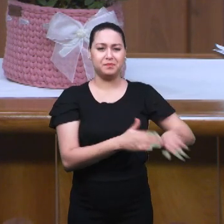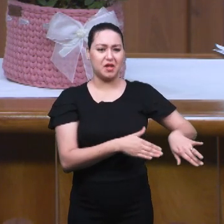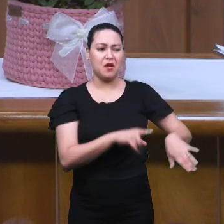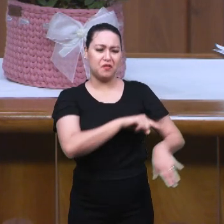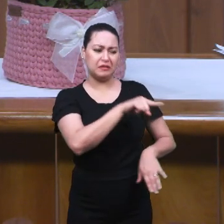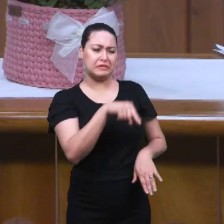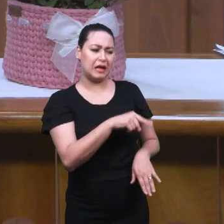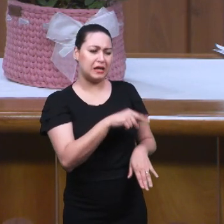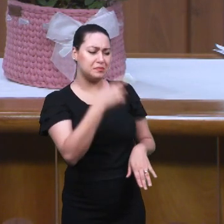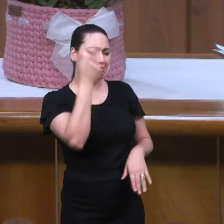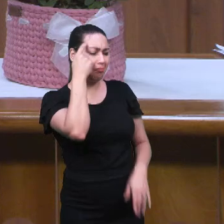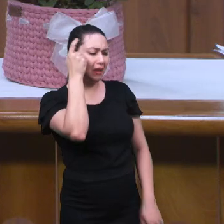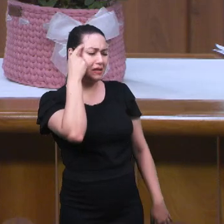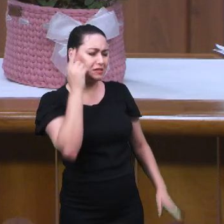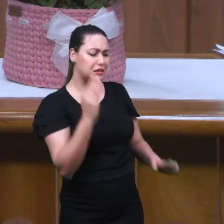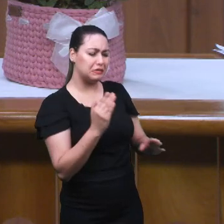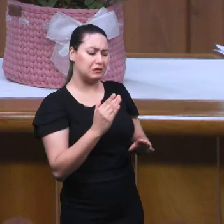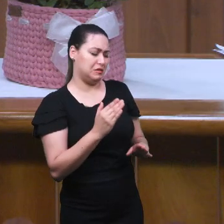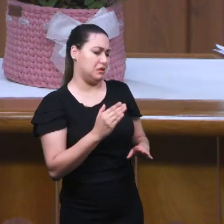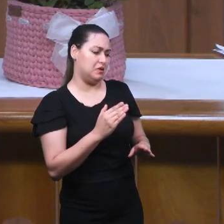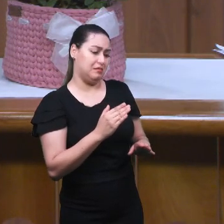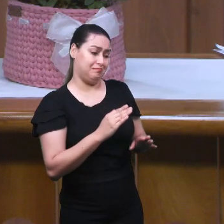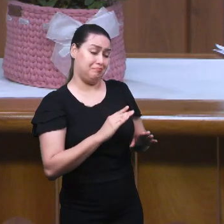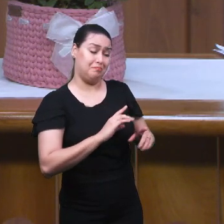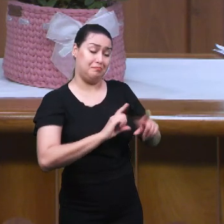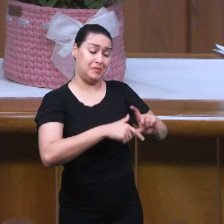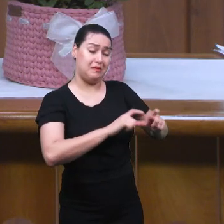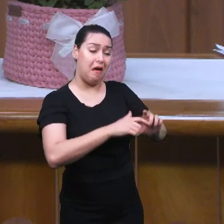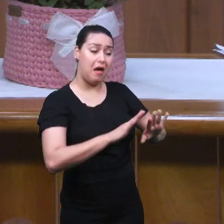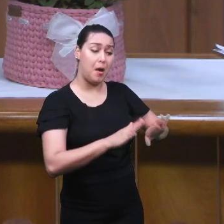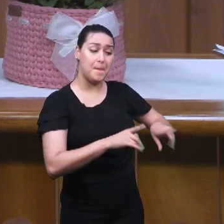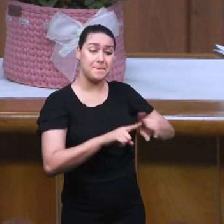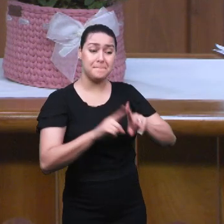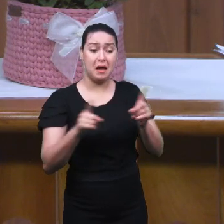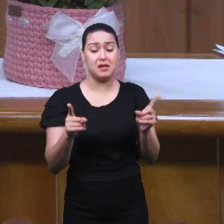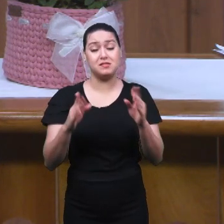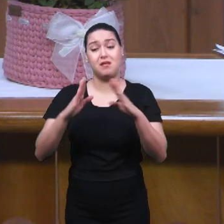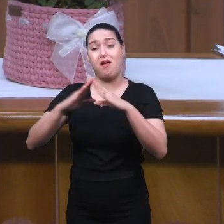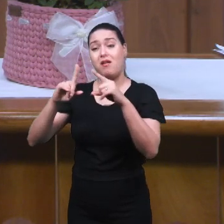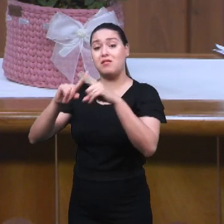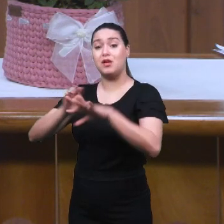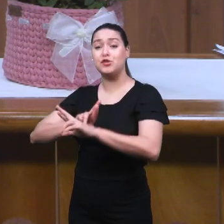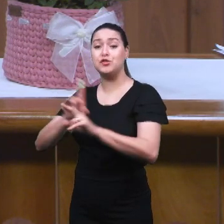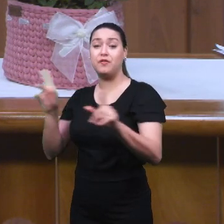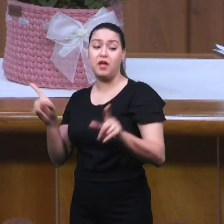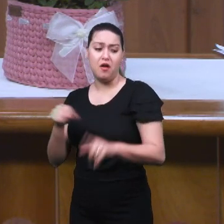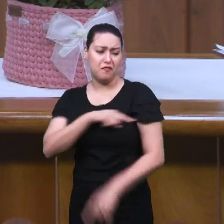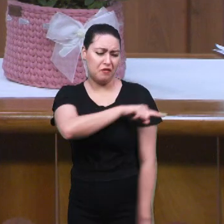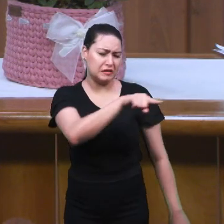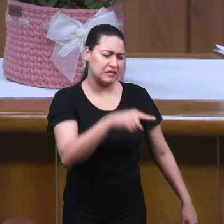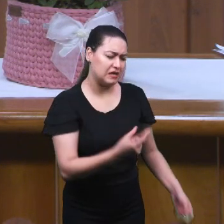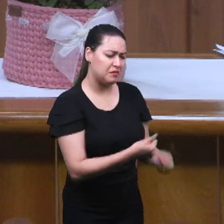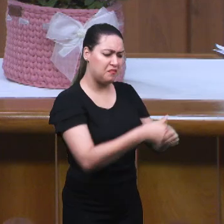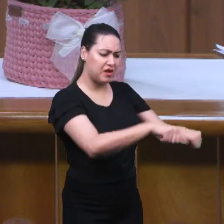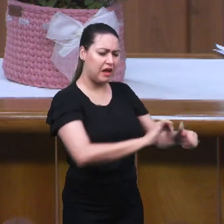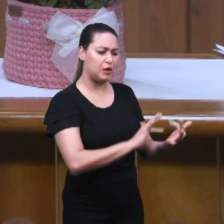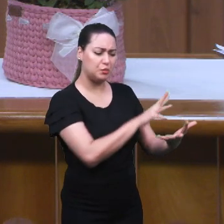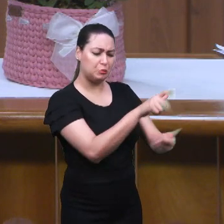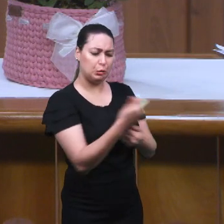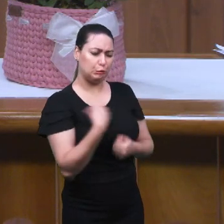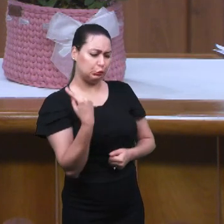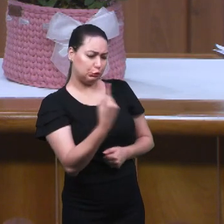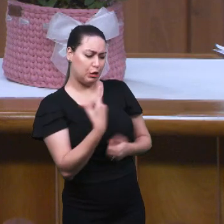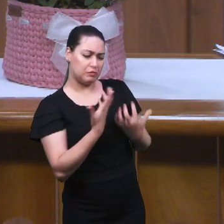jeito, a igreja pensa de outro, o mundo, vocês estão com o mundo, nós não queremos o mundo. Então, a opção